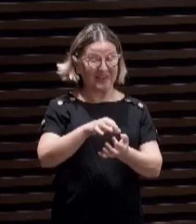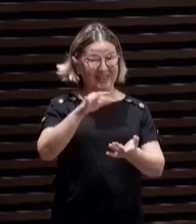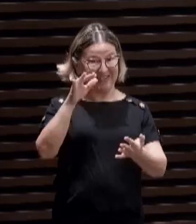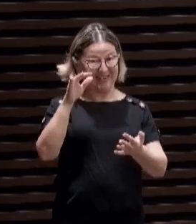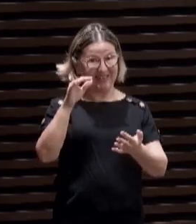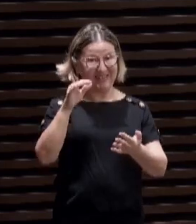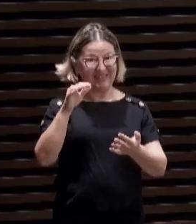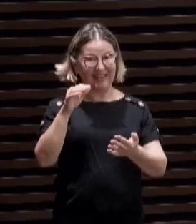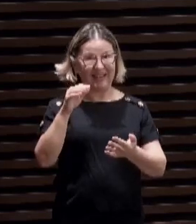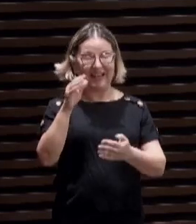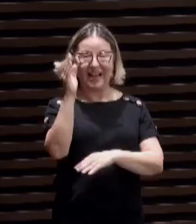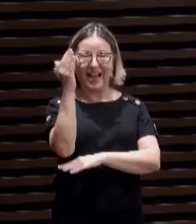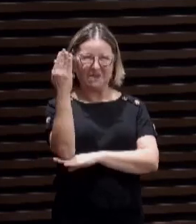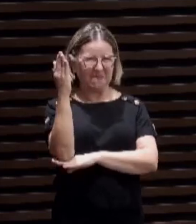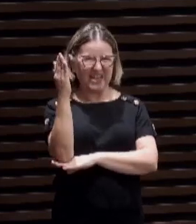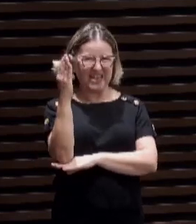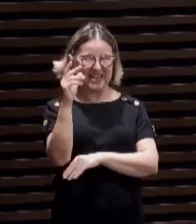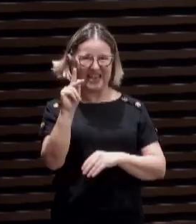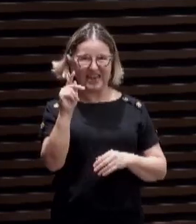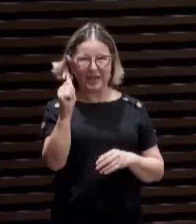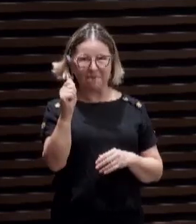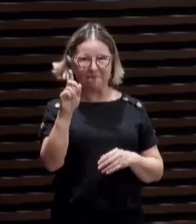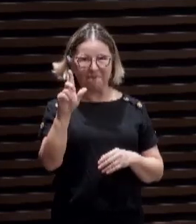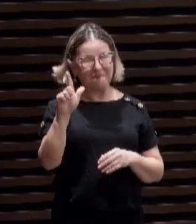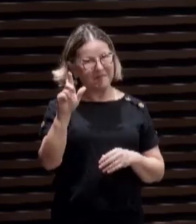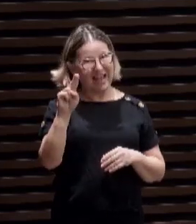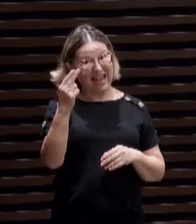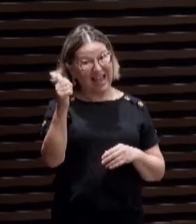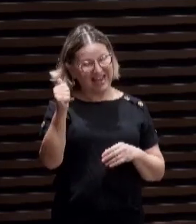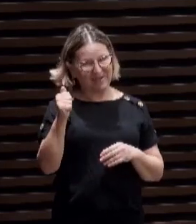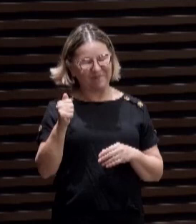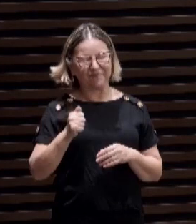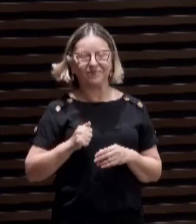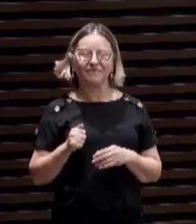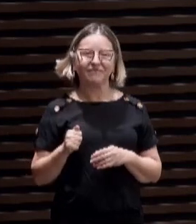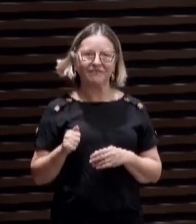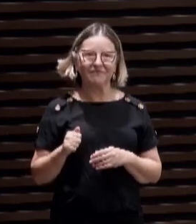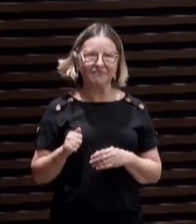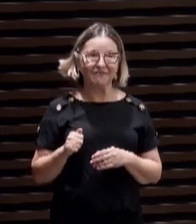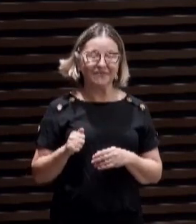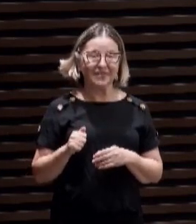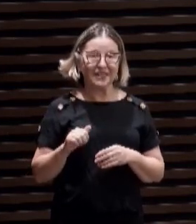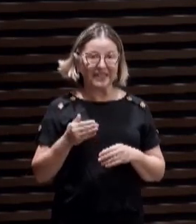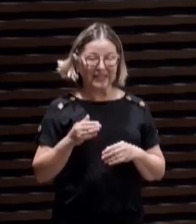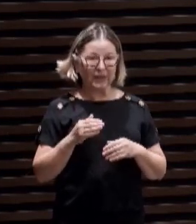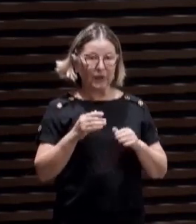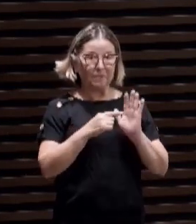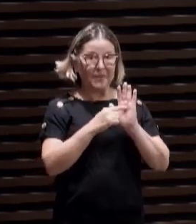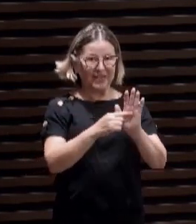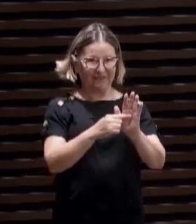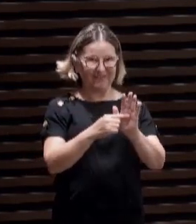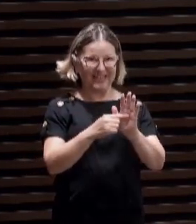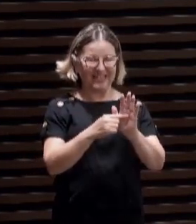nós edificamos sobre nossas vidas, manifesta se tornará a obra de cada um, pois o